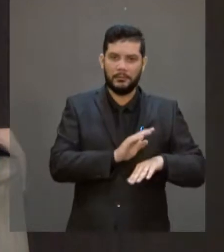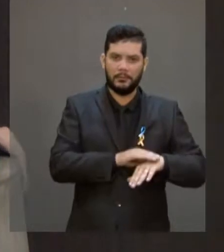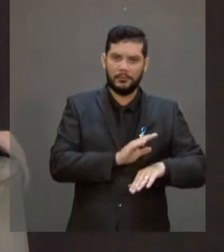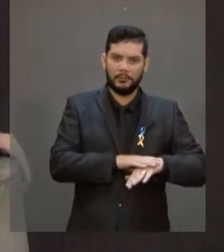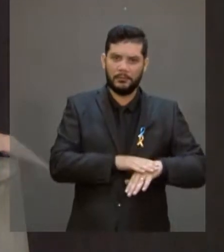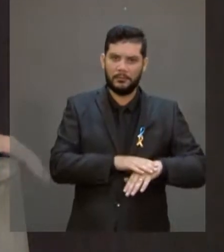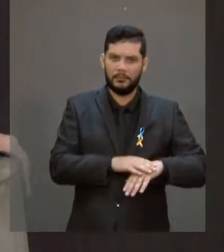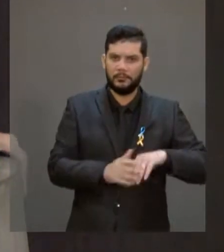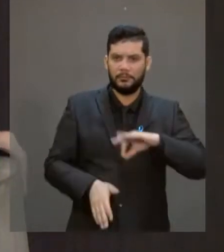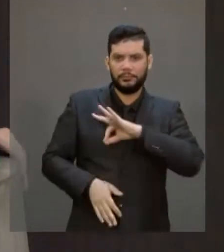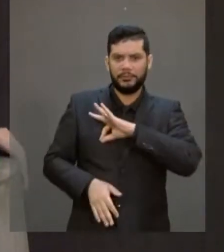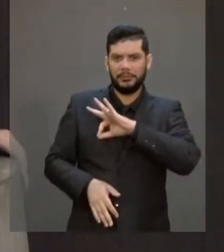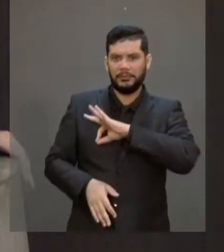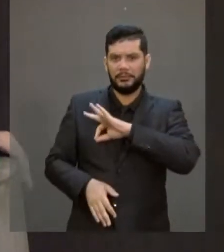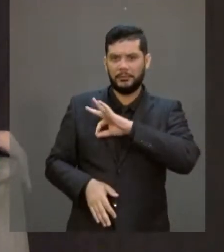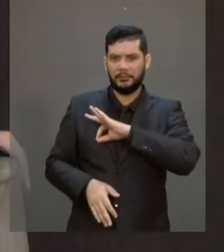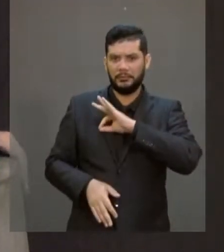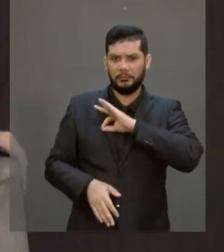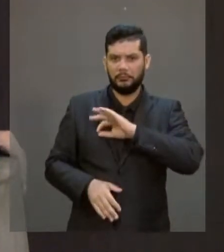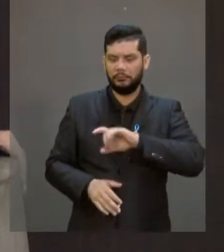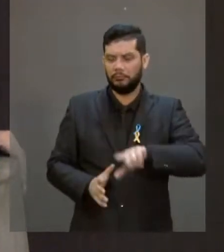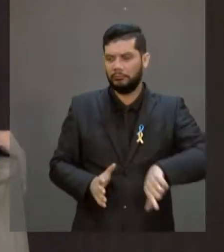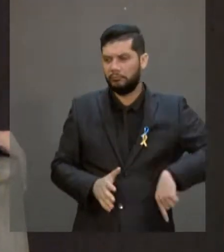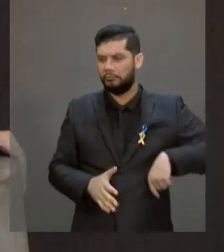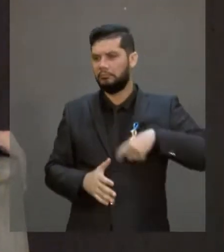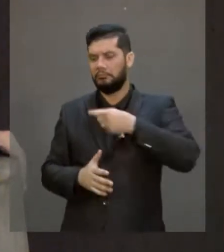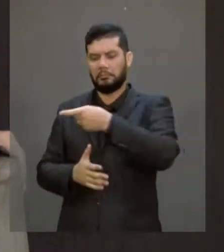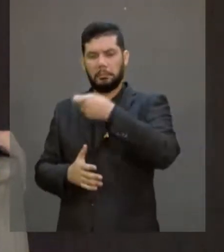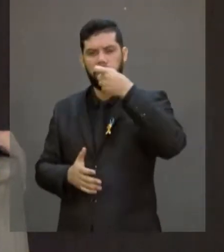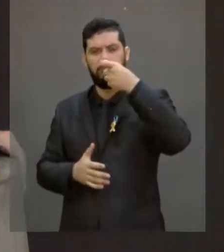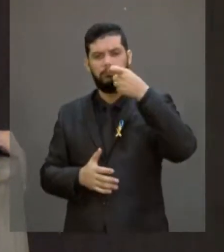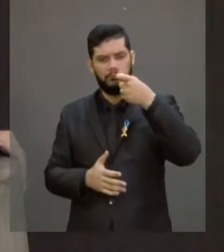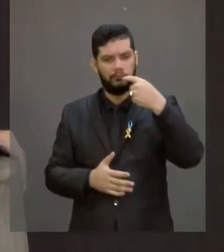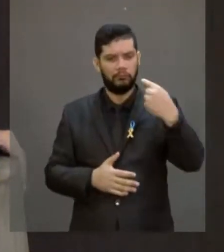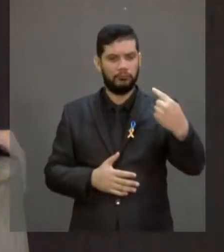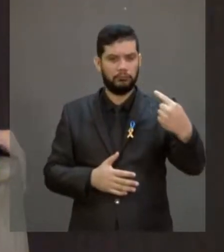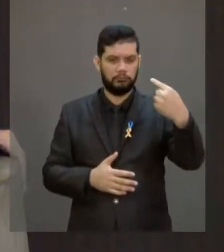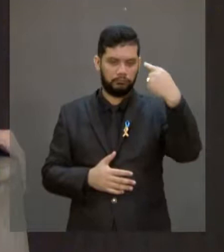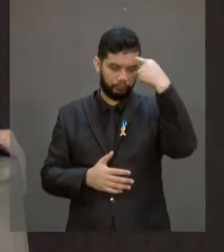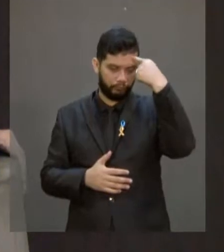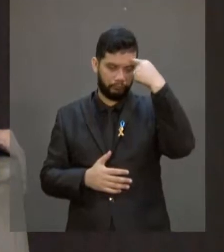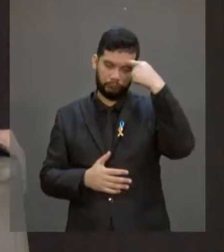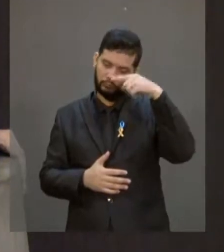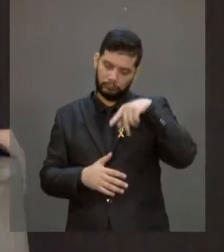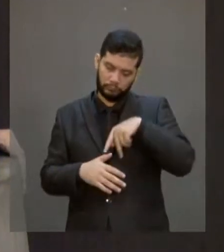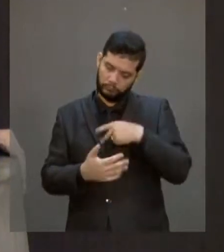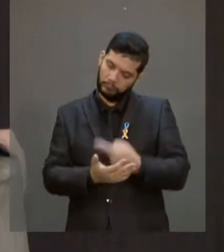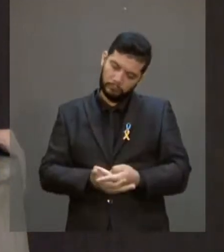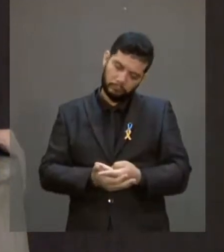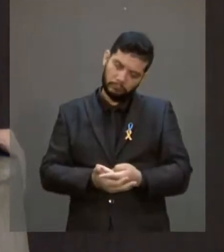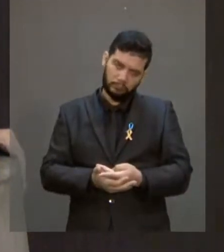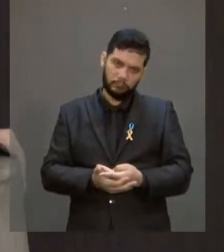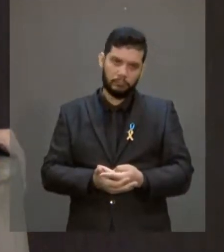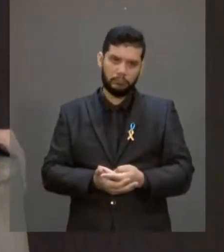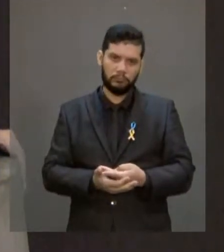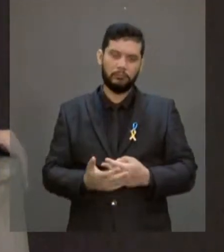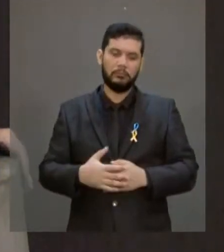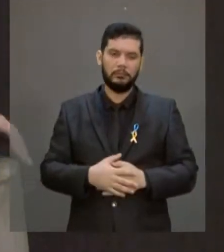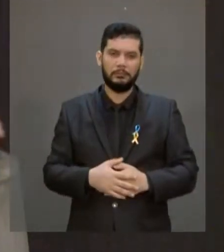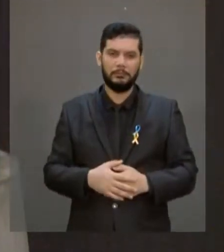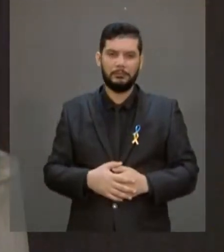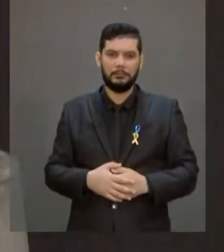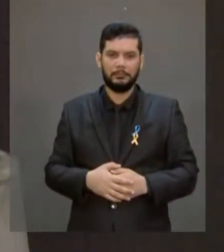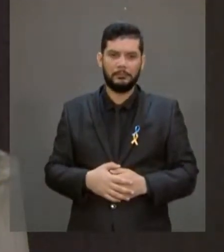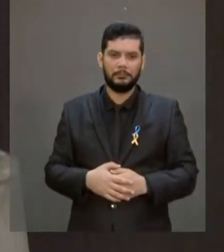um policial militar, numa abordagem a jovens utilizando-se de armamento letal.